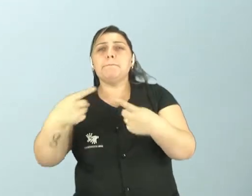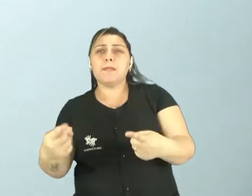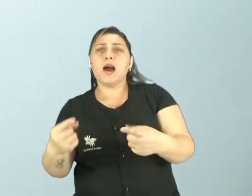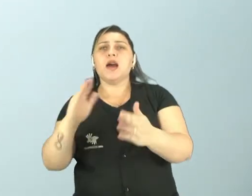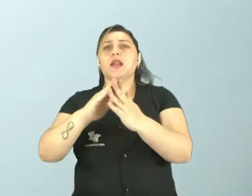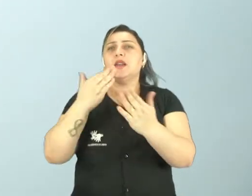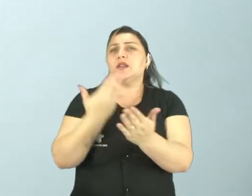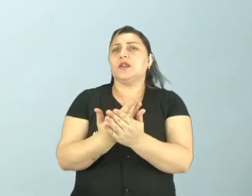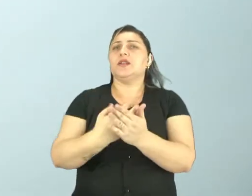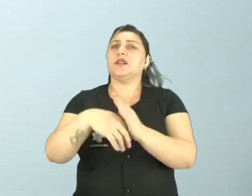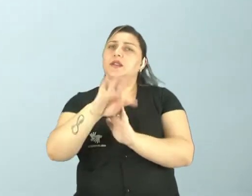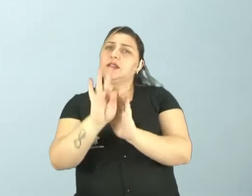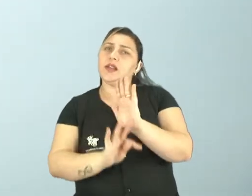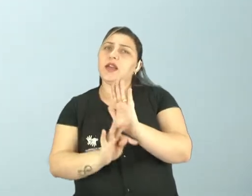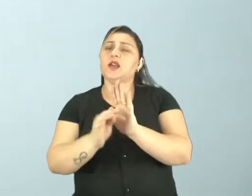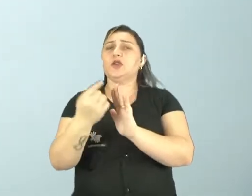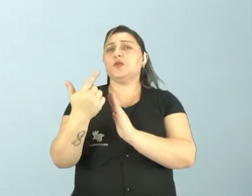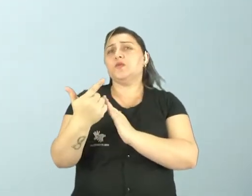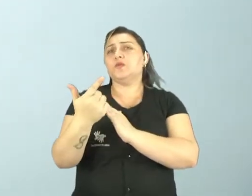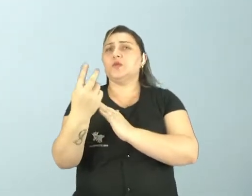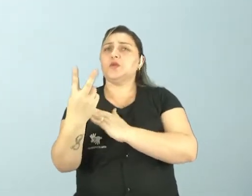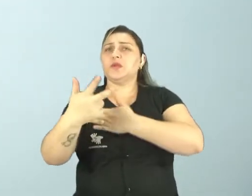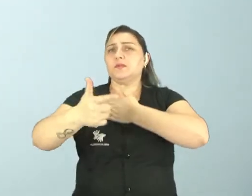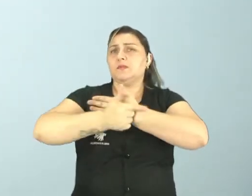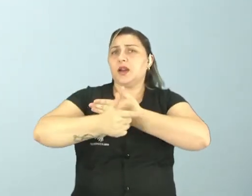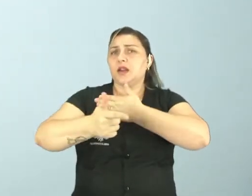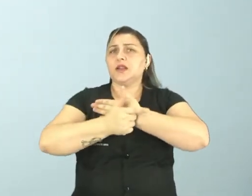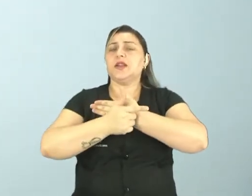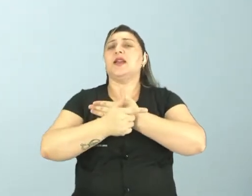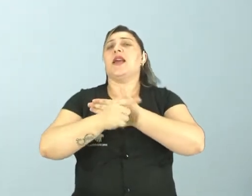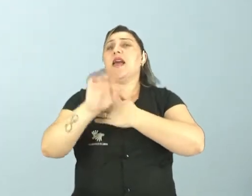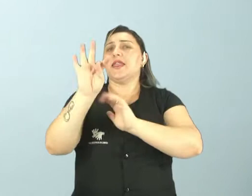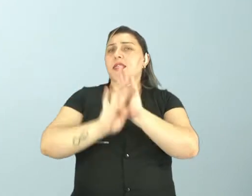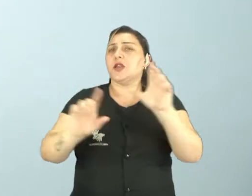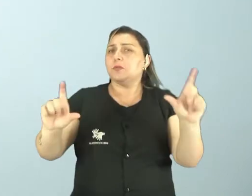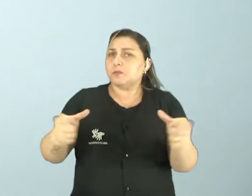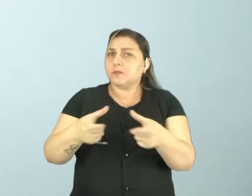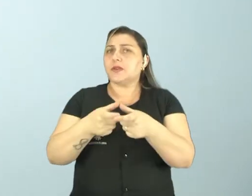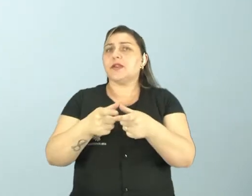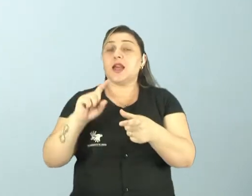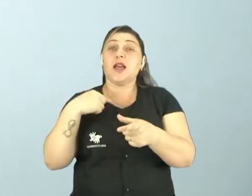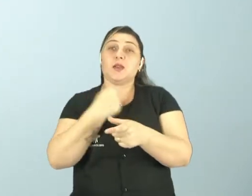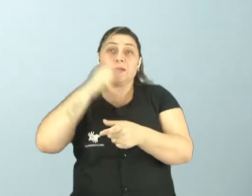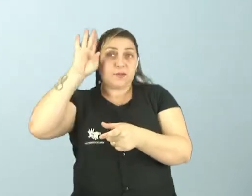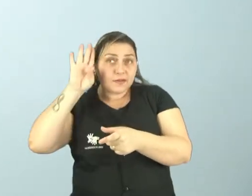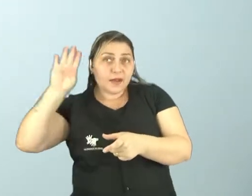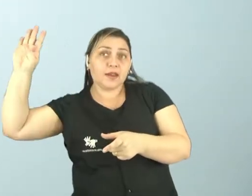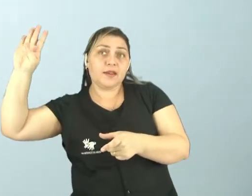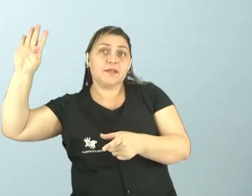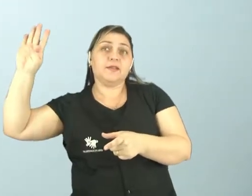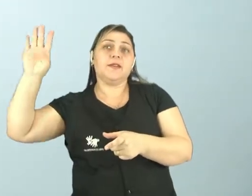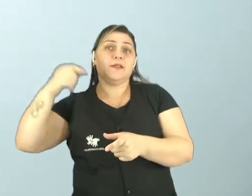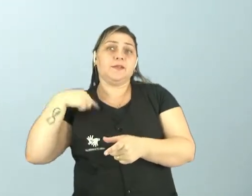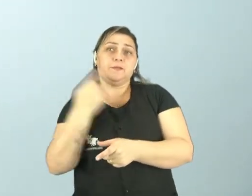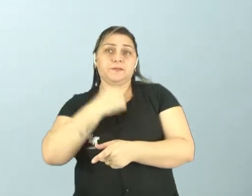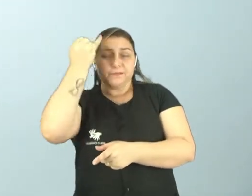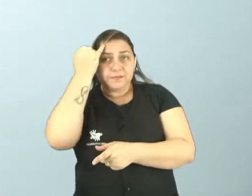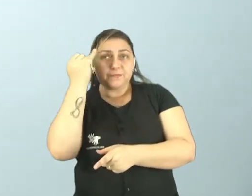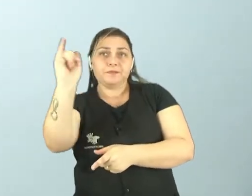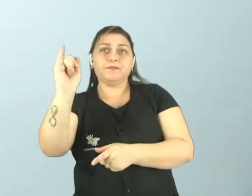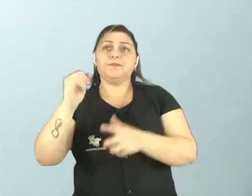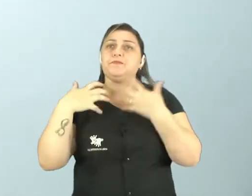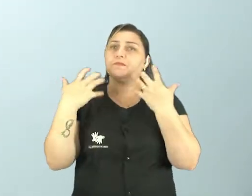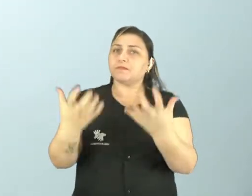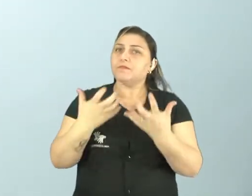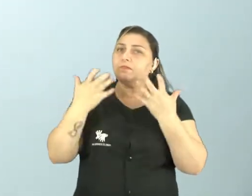nós fazemos textos ali de 1 página, 2, então são textos curtinhos. A nossa tese, a nossa ideia, aquilo que nós